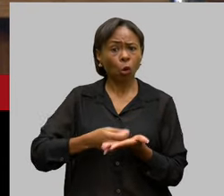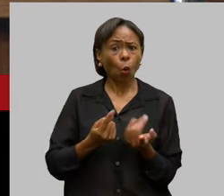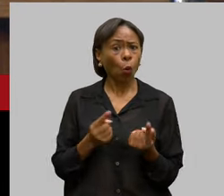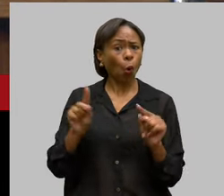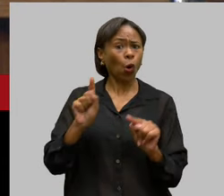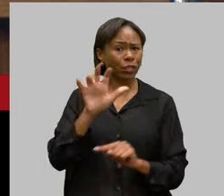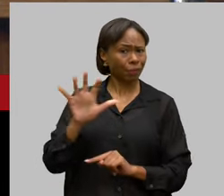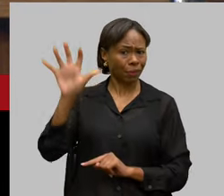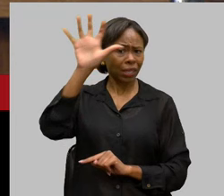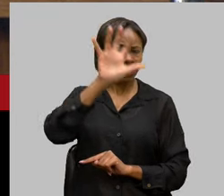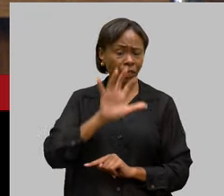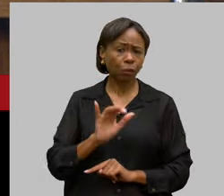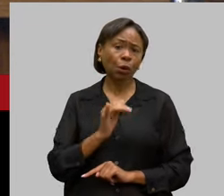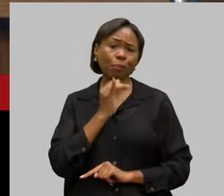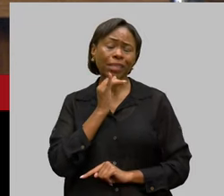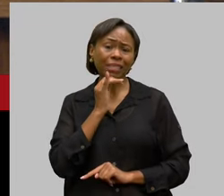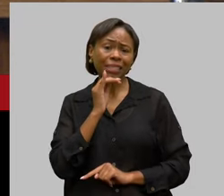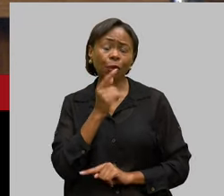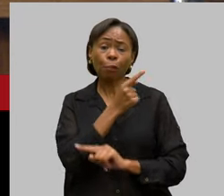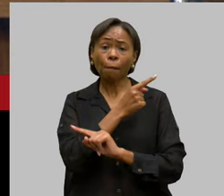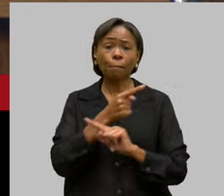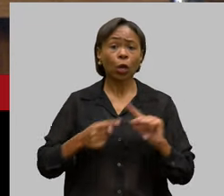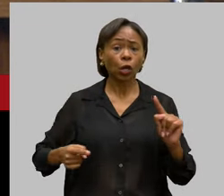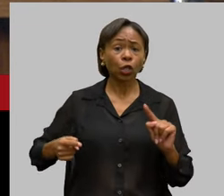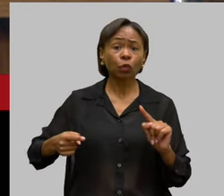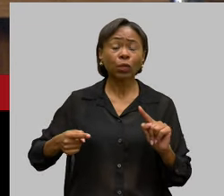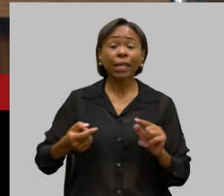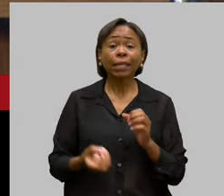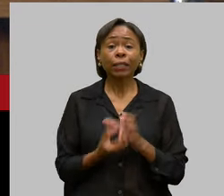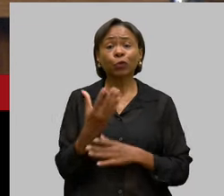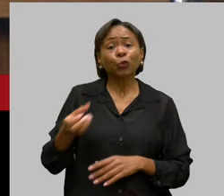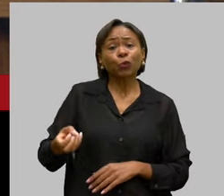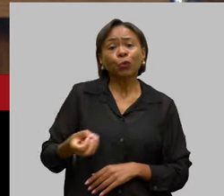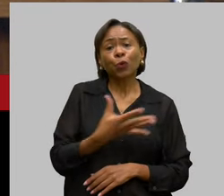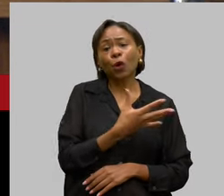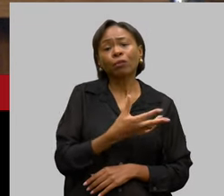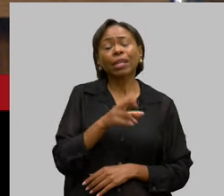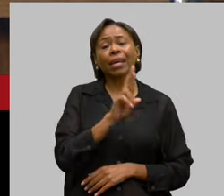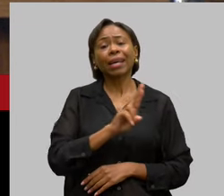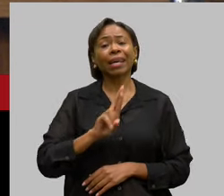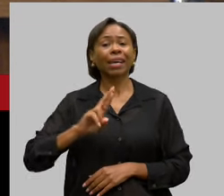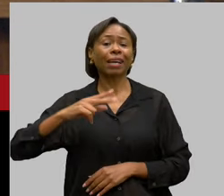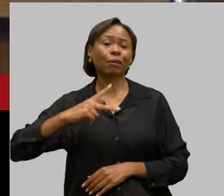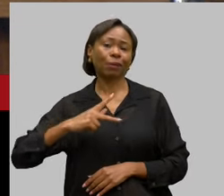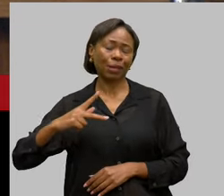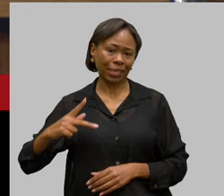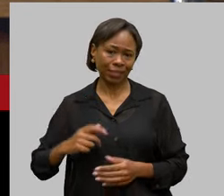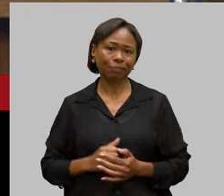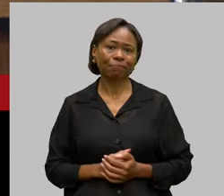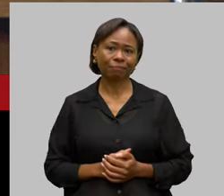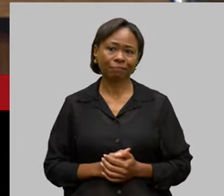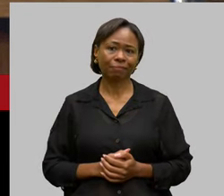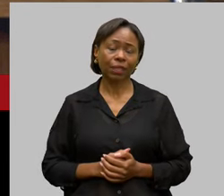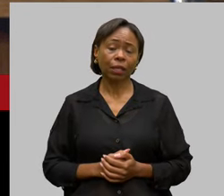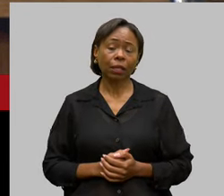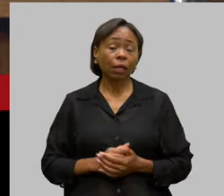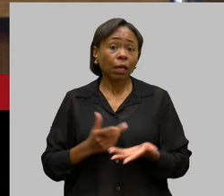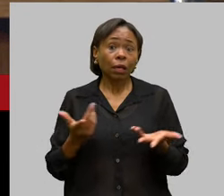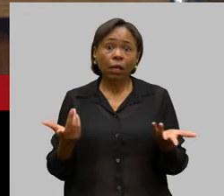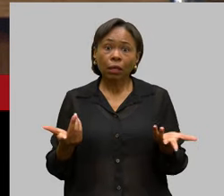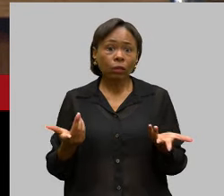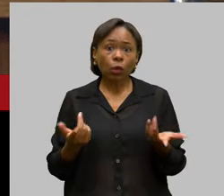proíbem a criação de novos regimes próprios isso fere de morte o